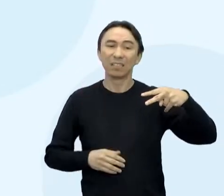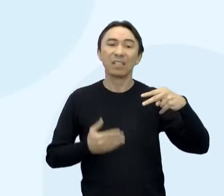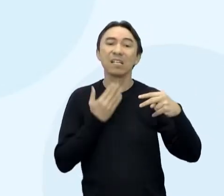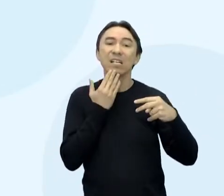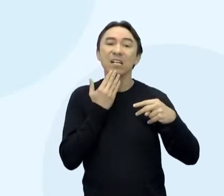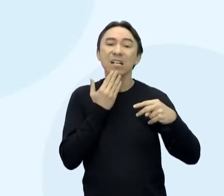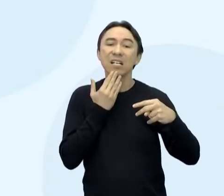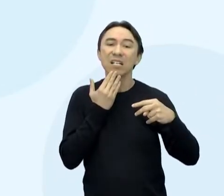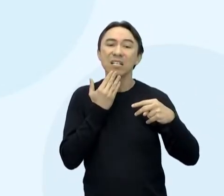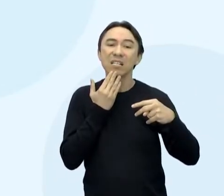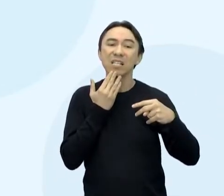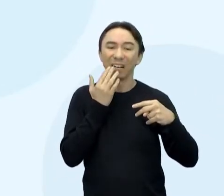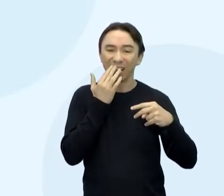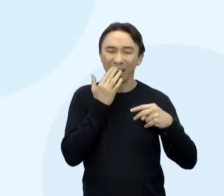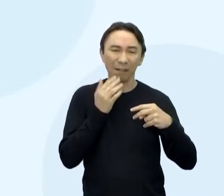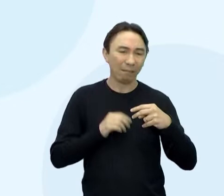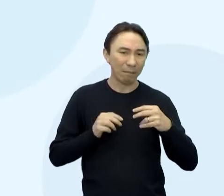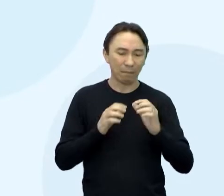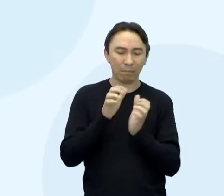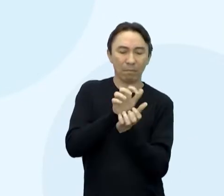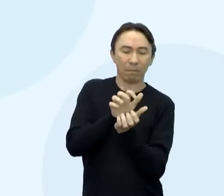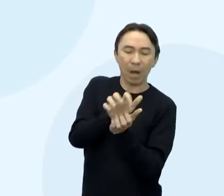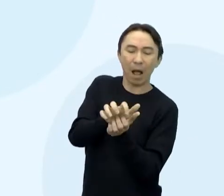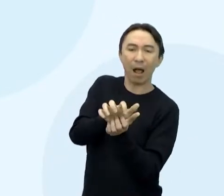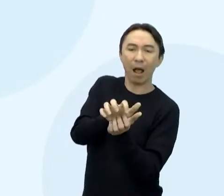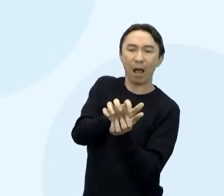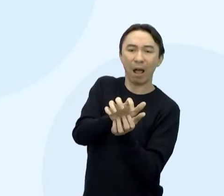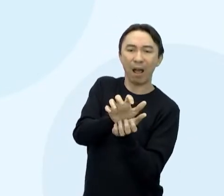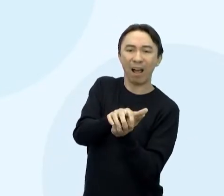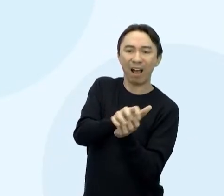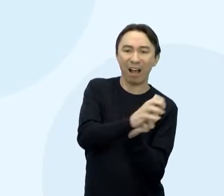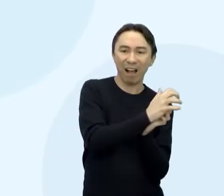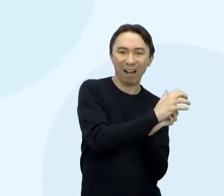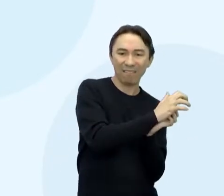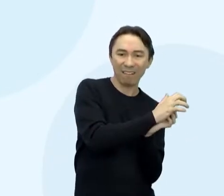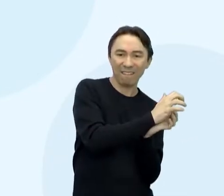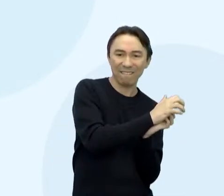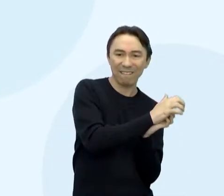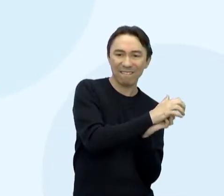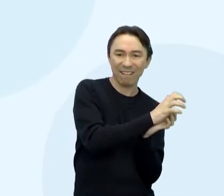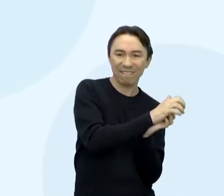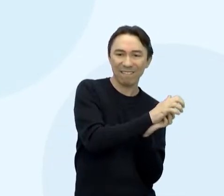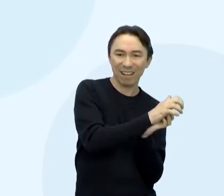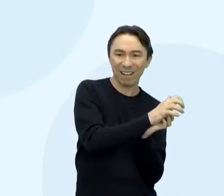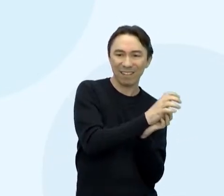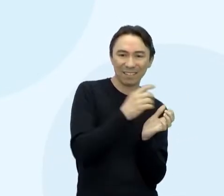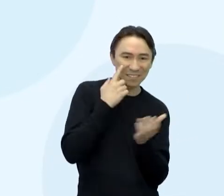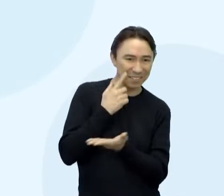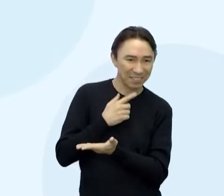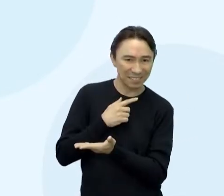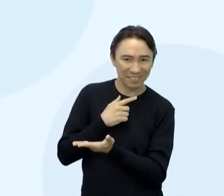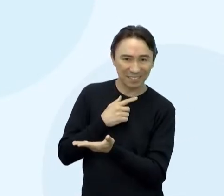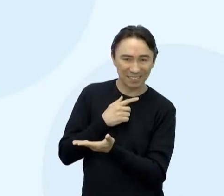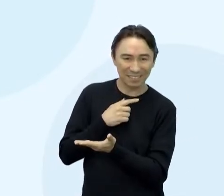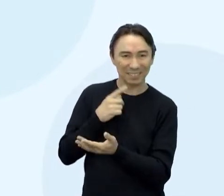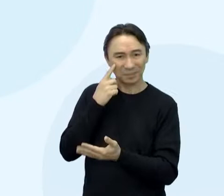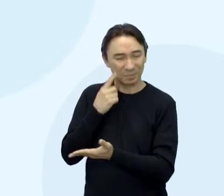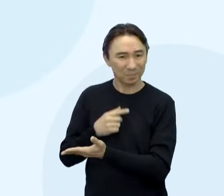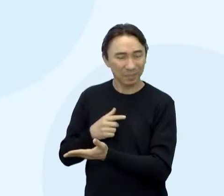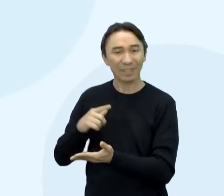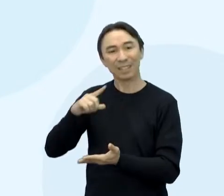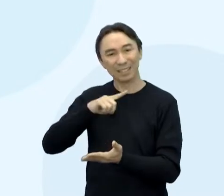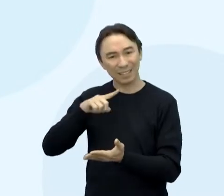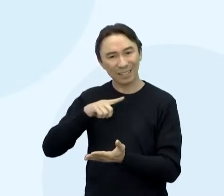inferior pronunciada. Aí está aparecendo a foto para vocês, inclusive vou aqui na tela